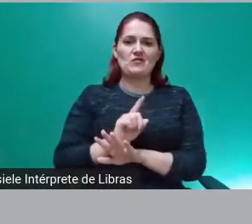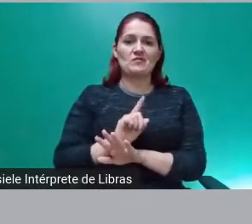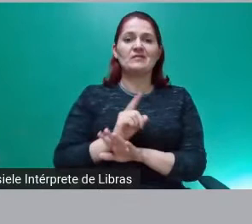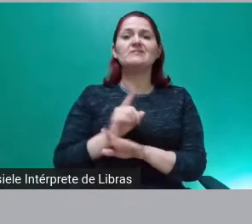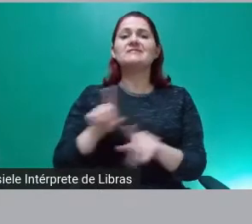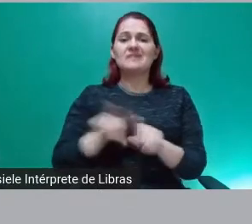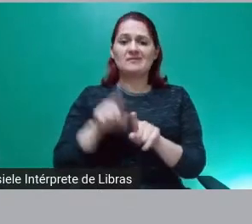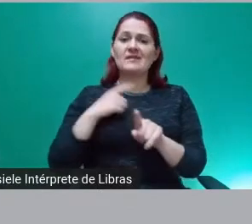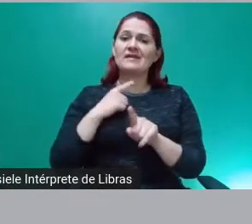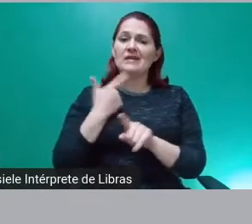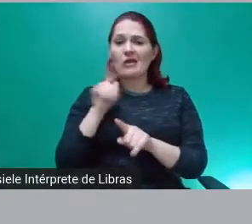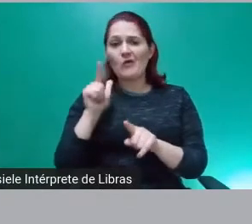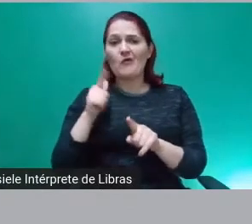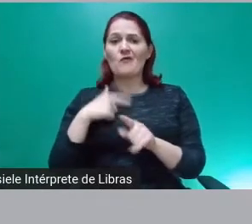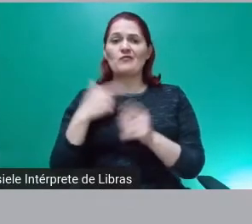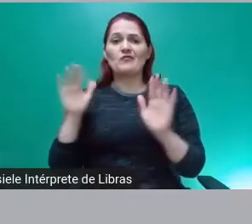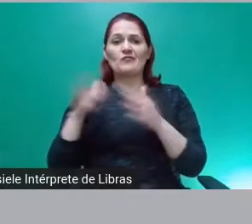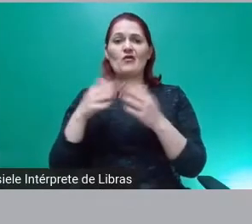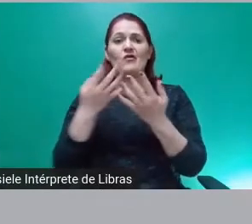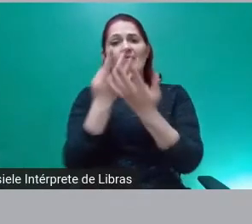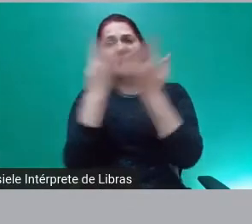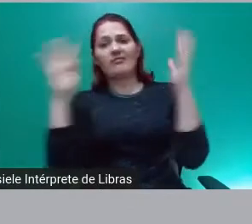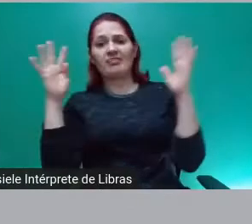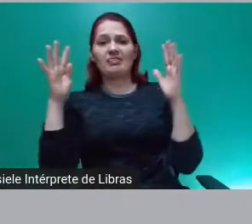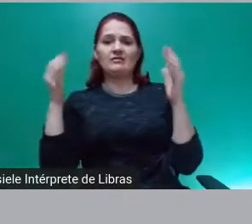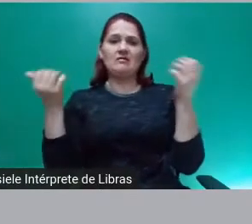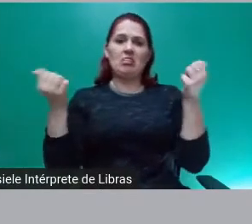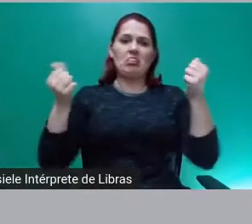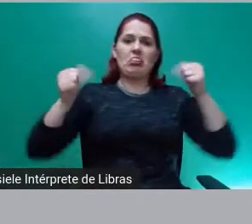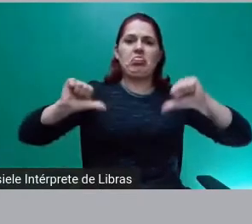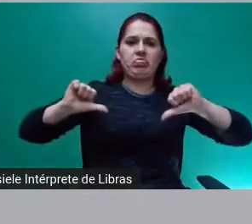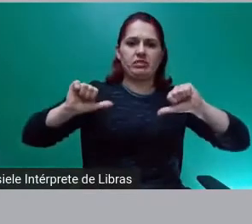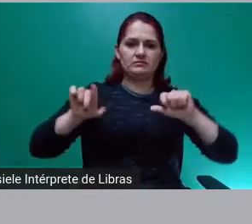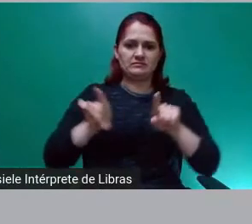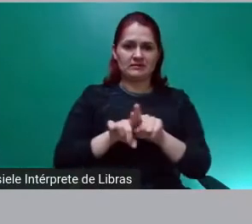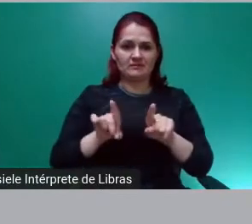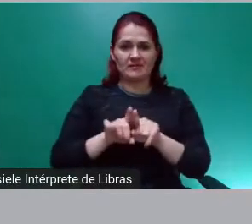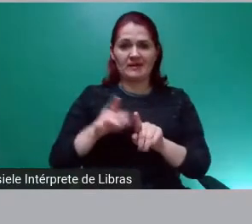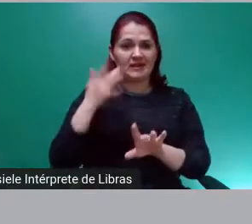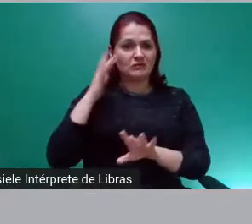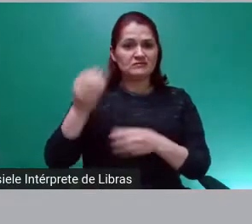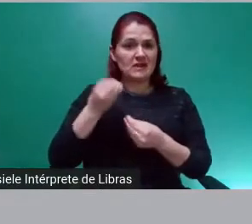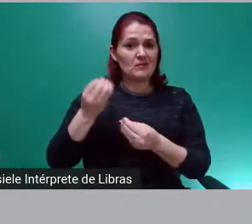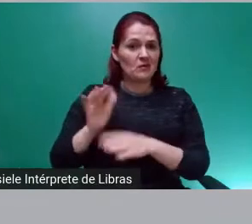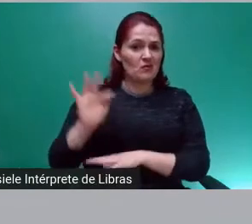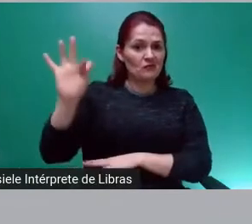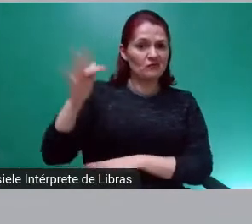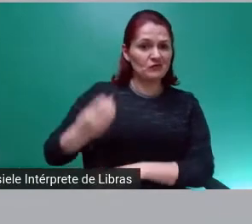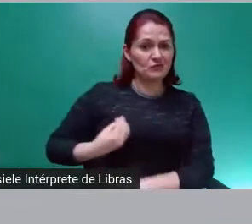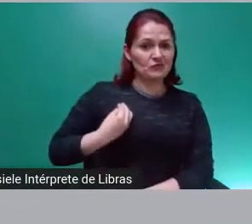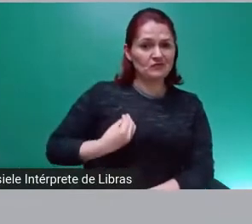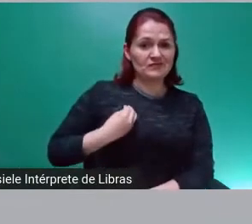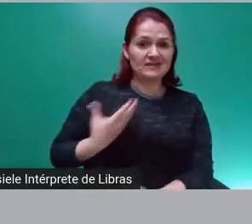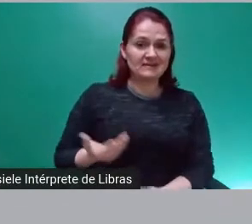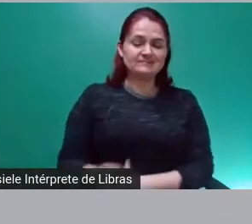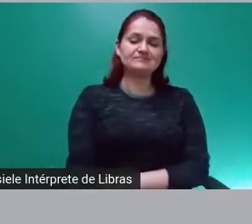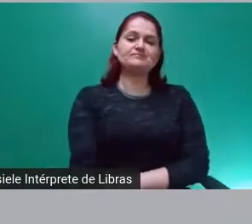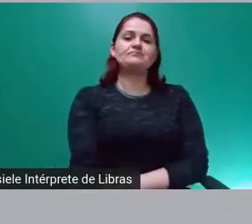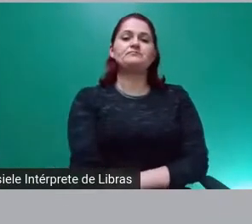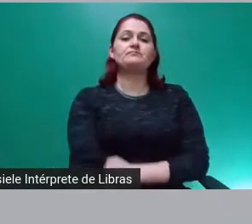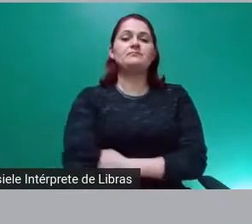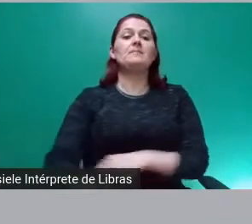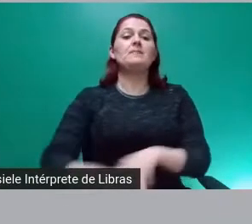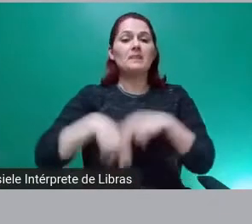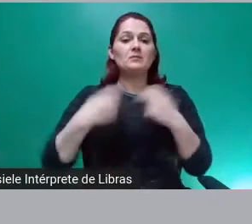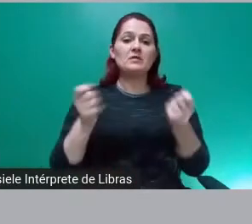destruída. A gente não sabe nem se a gente vai continuar vivendo, né? Então, eu acho que para resolver isso,